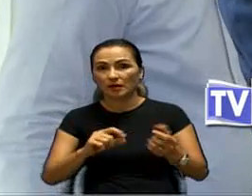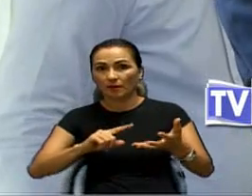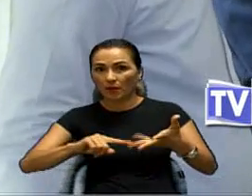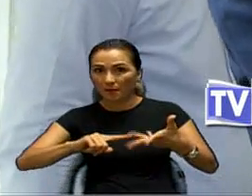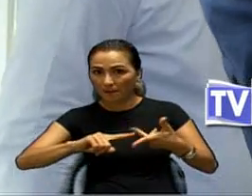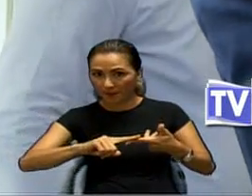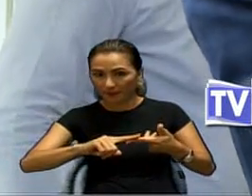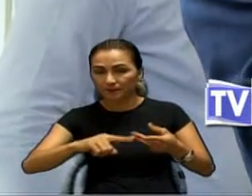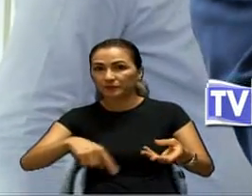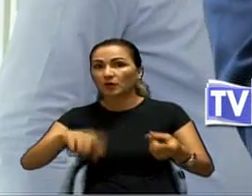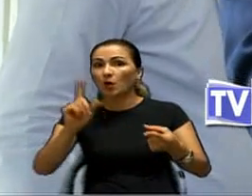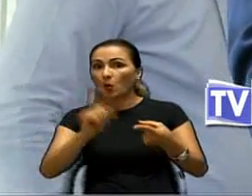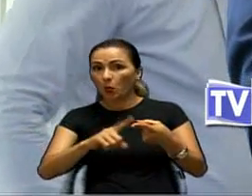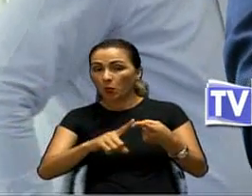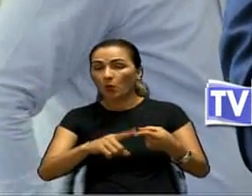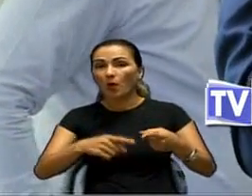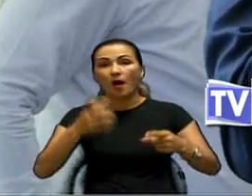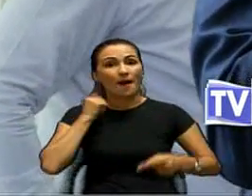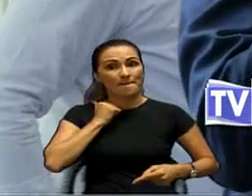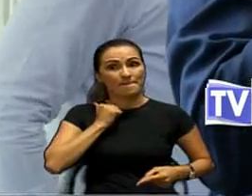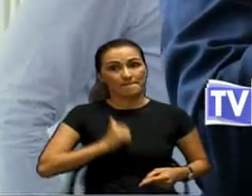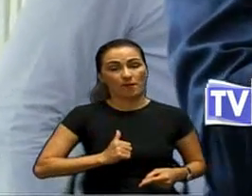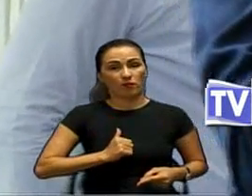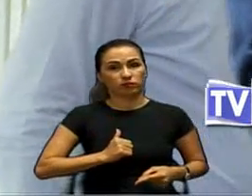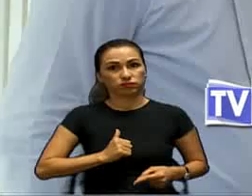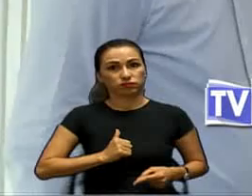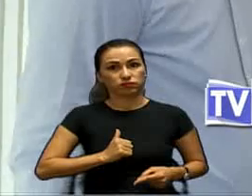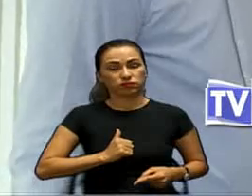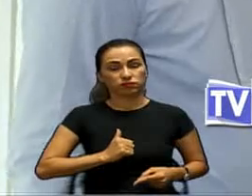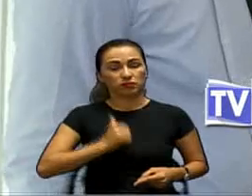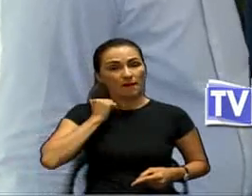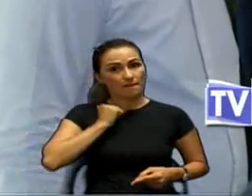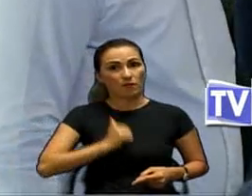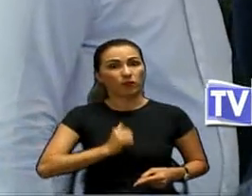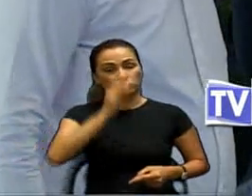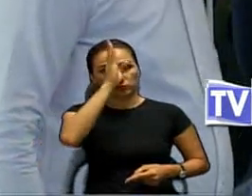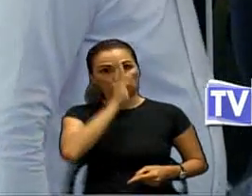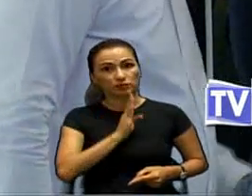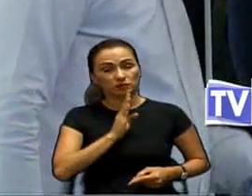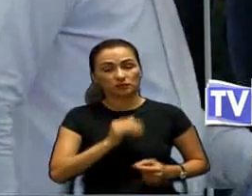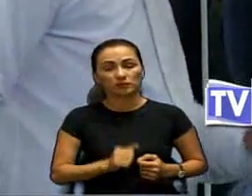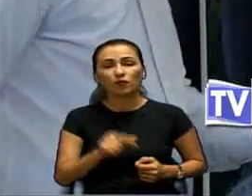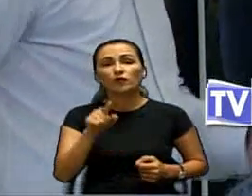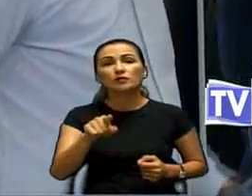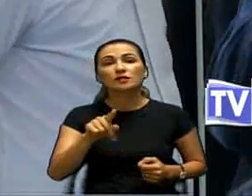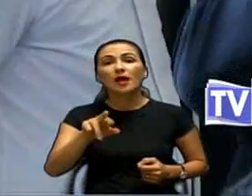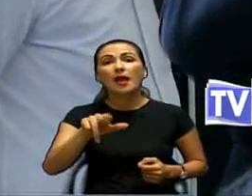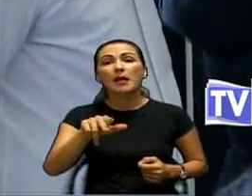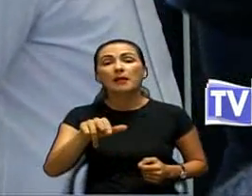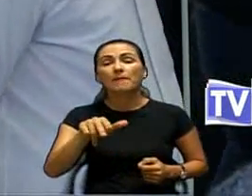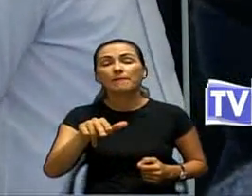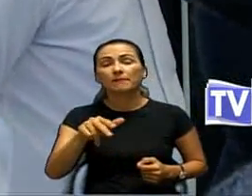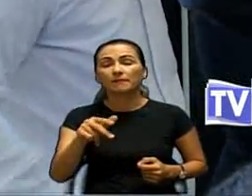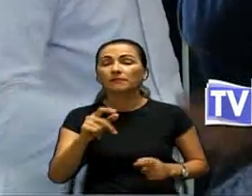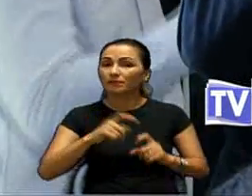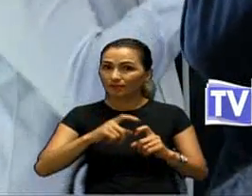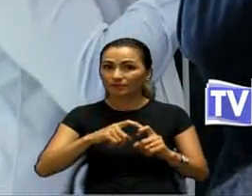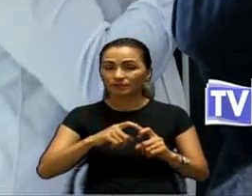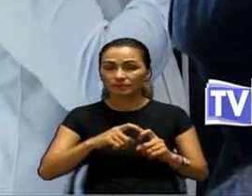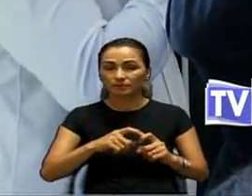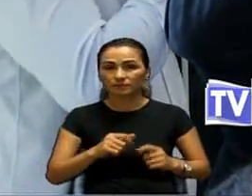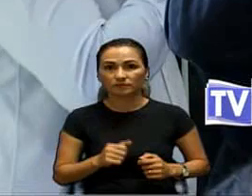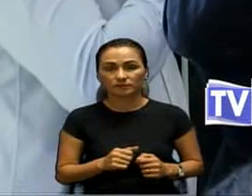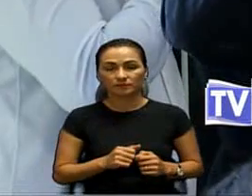ofereça bolsa. Sim. Agora, veja, senhor presidente, Vossa Excelência que tem um irmão médico, Vossa Excelência que tem irmão médico,